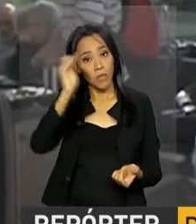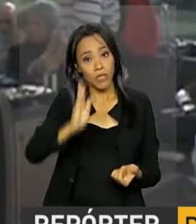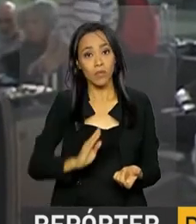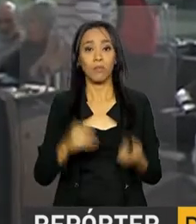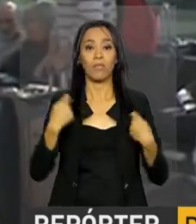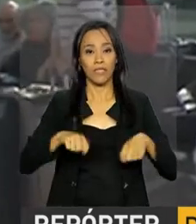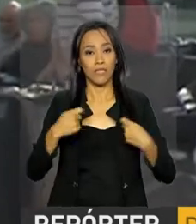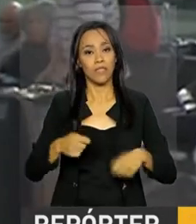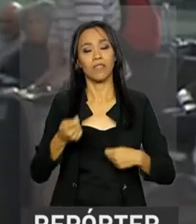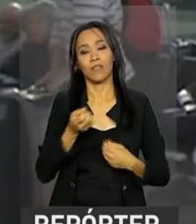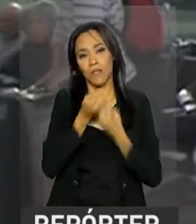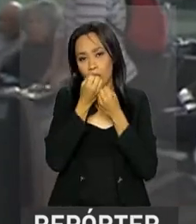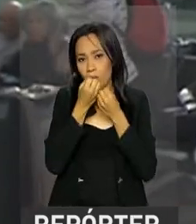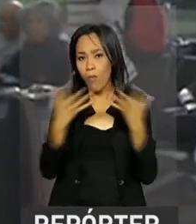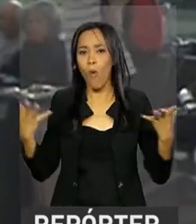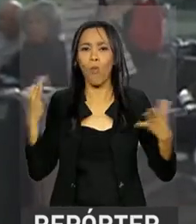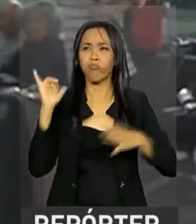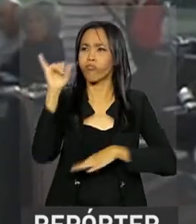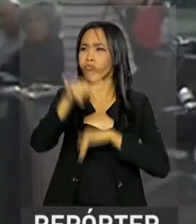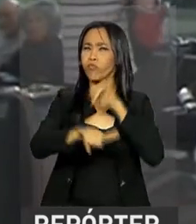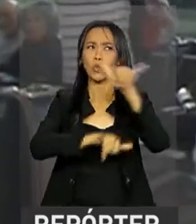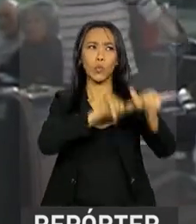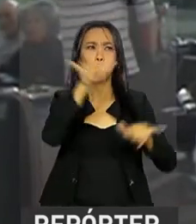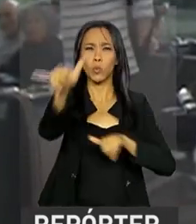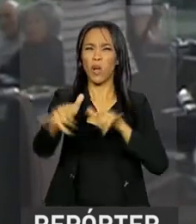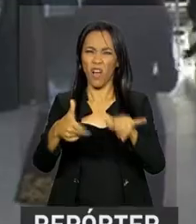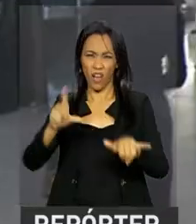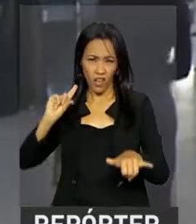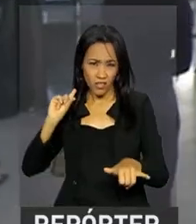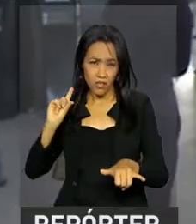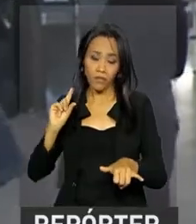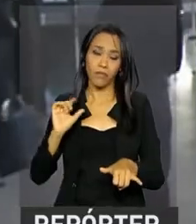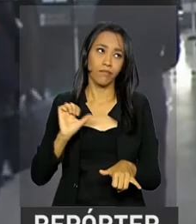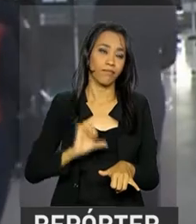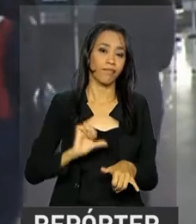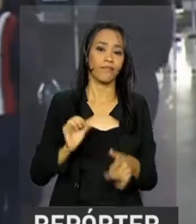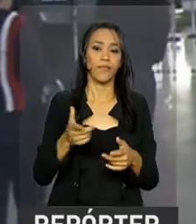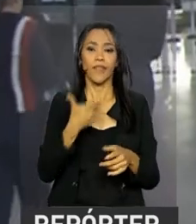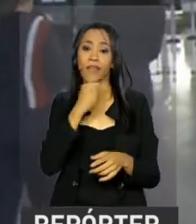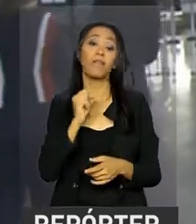transporte aéreo melhor do que nós tínhamos antes. Quem não quer o melhor, né?